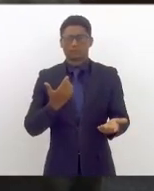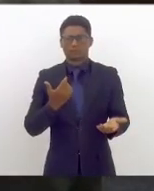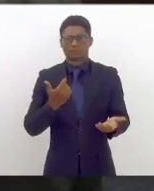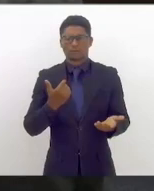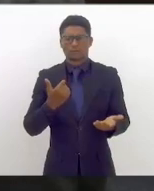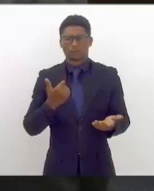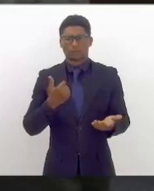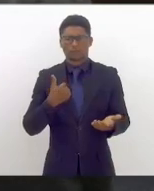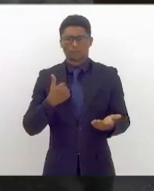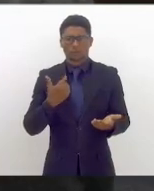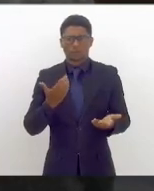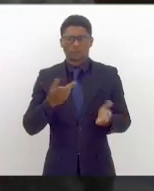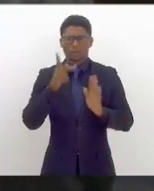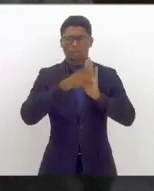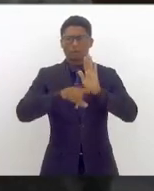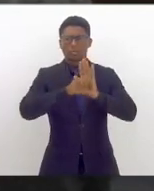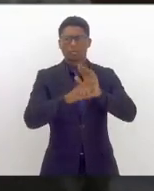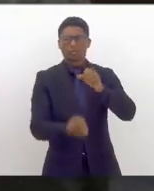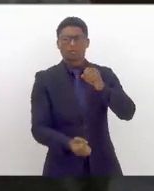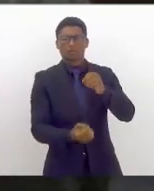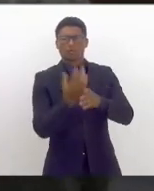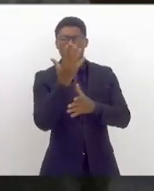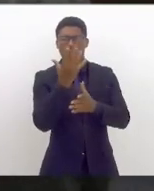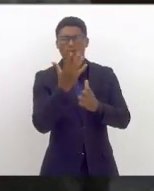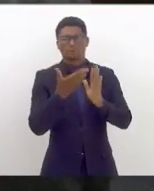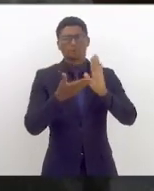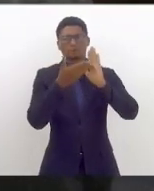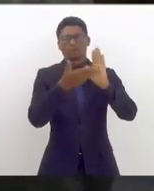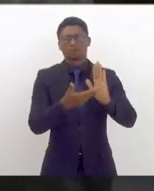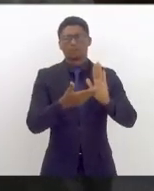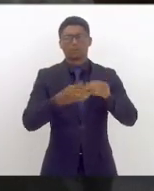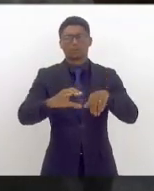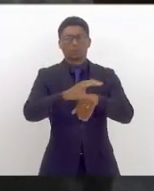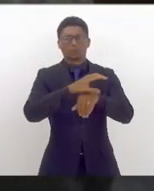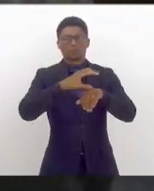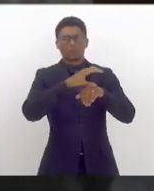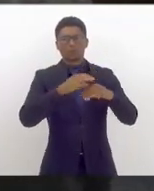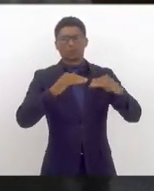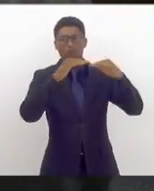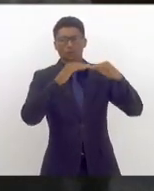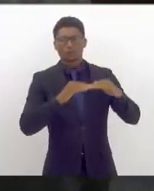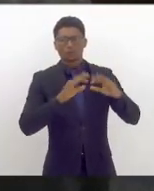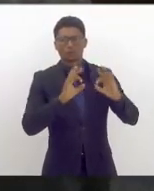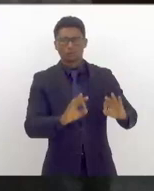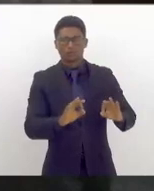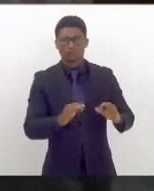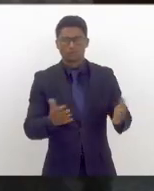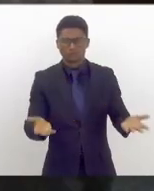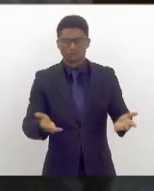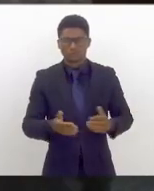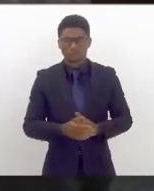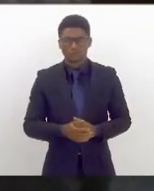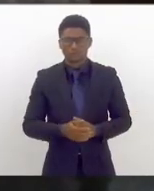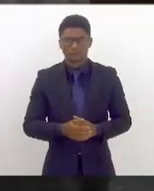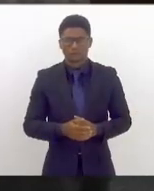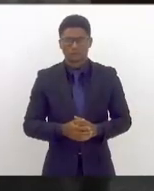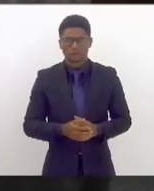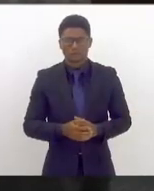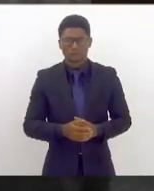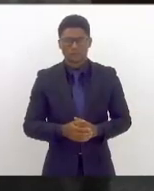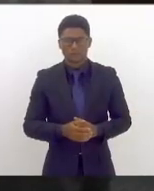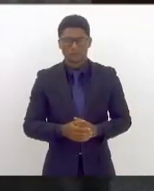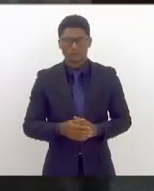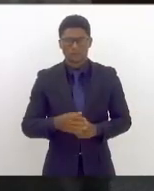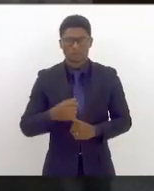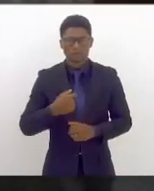foi questionada nessa casa de criar projetos críveis constitucionais Então o que eu tenho levado muitas vezes de